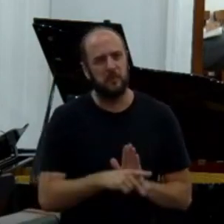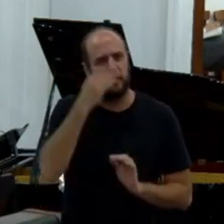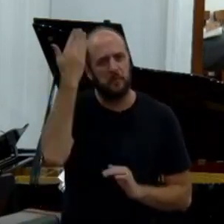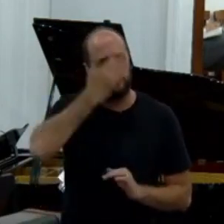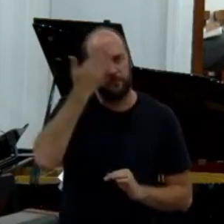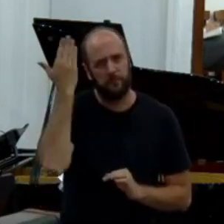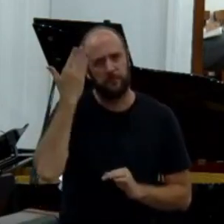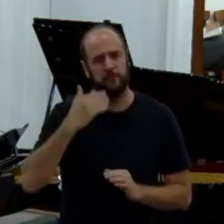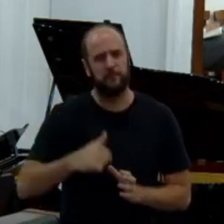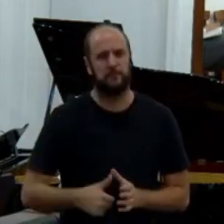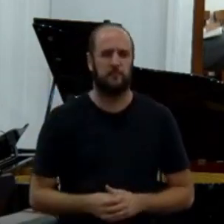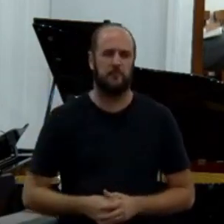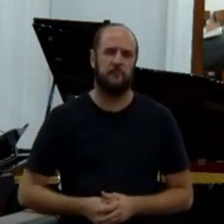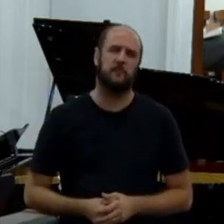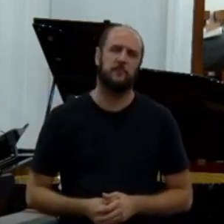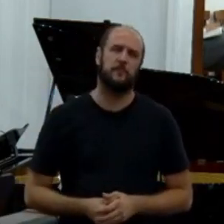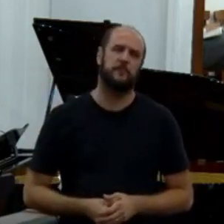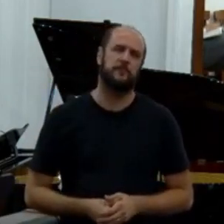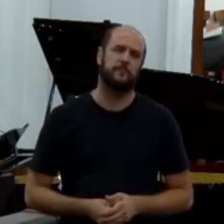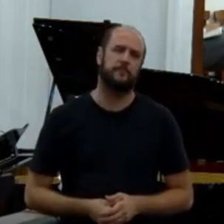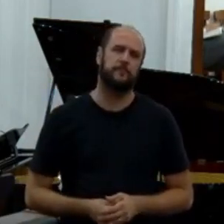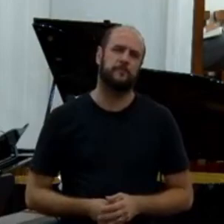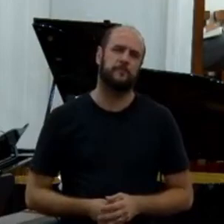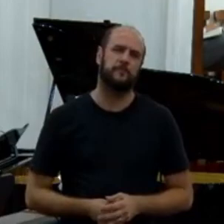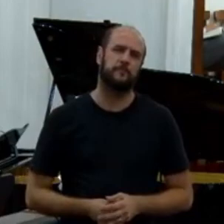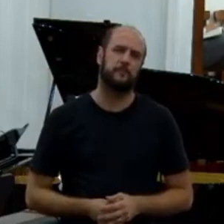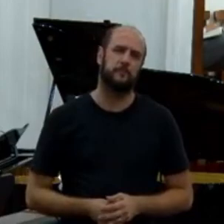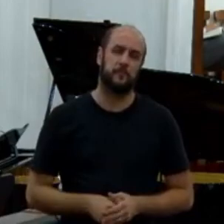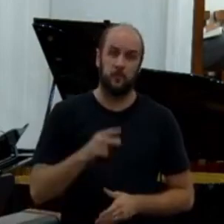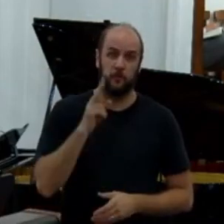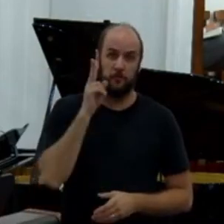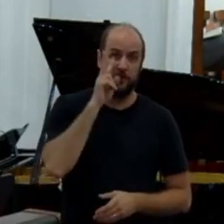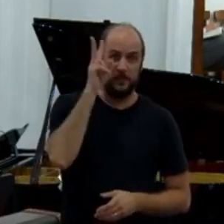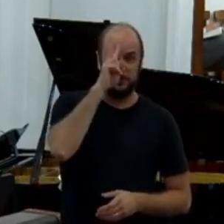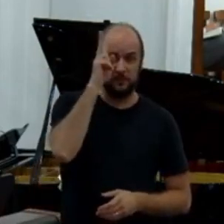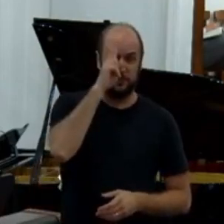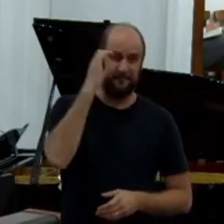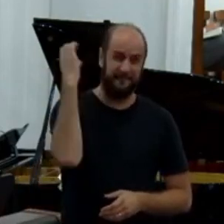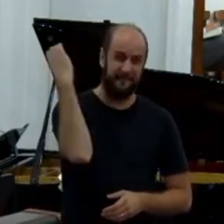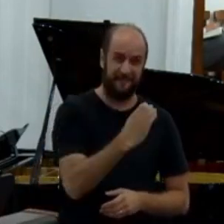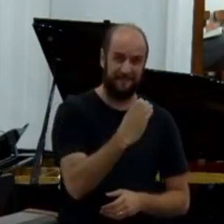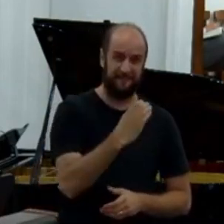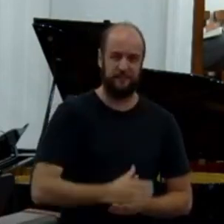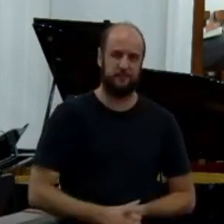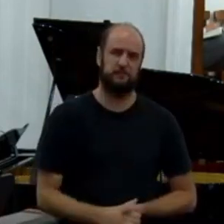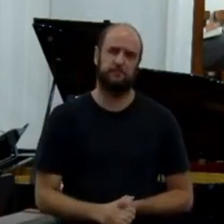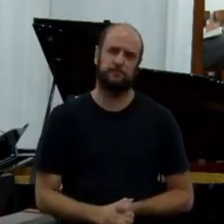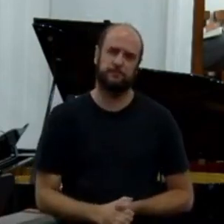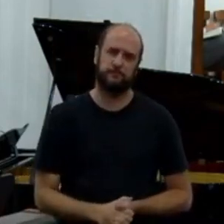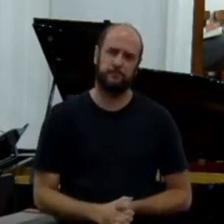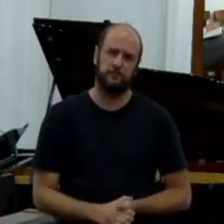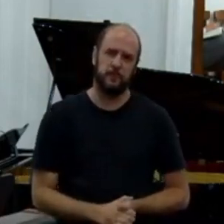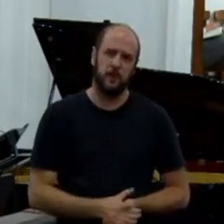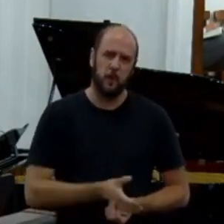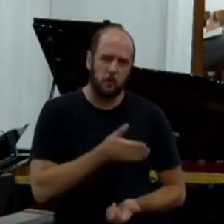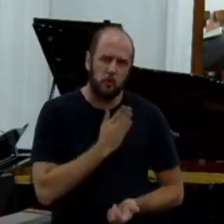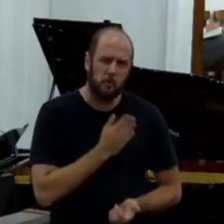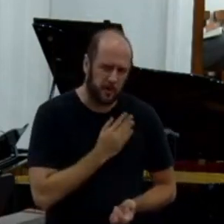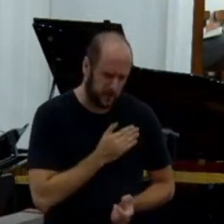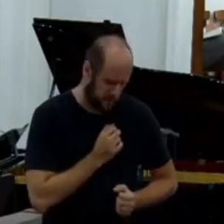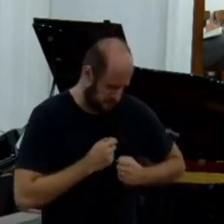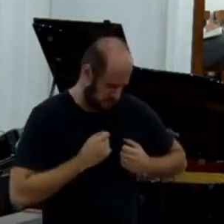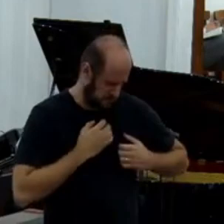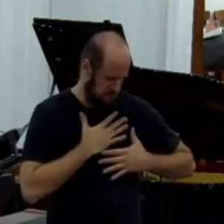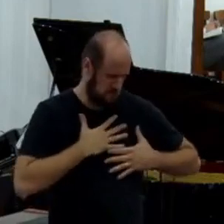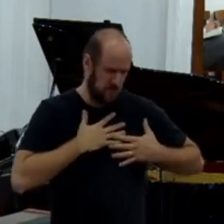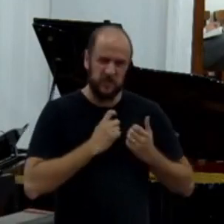pecados. Somos informados da história de Caim, que deixou o seu coração se contaminar